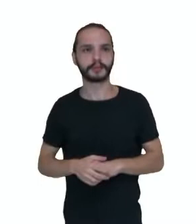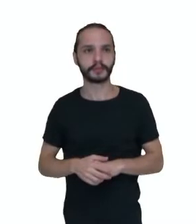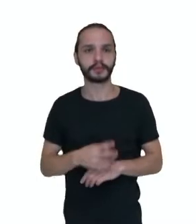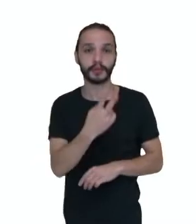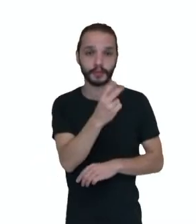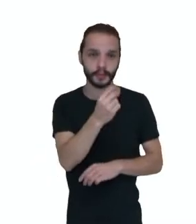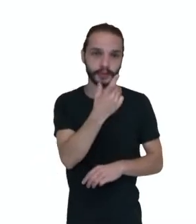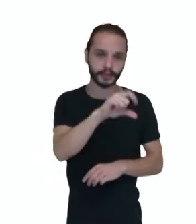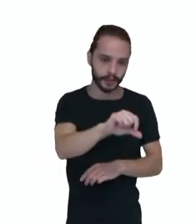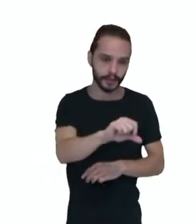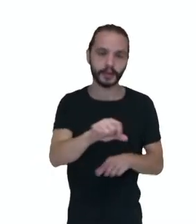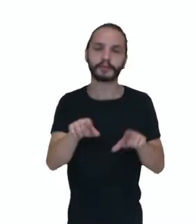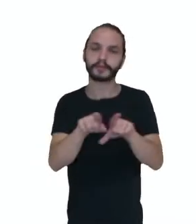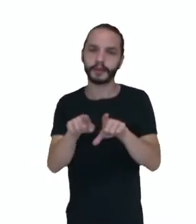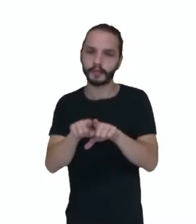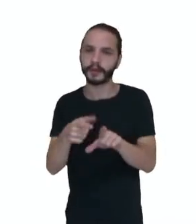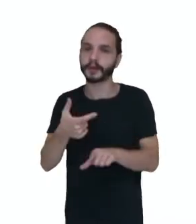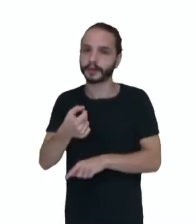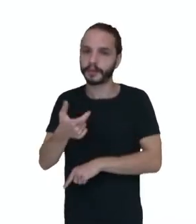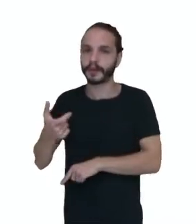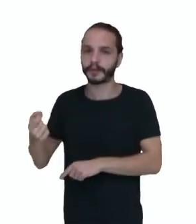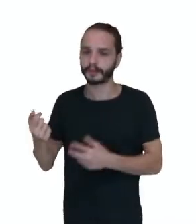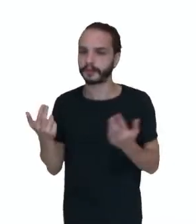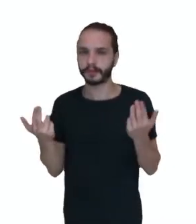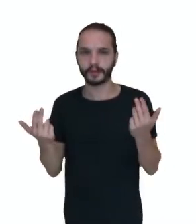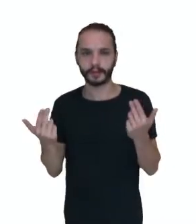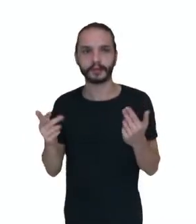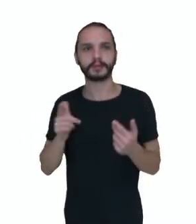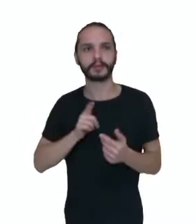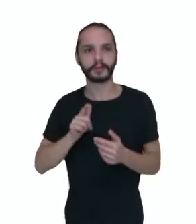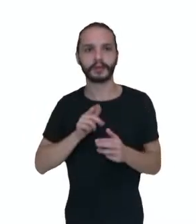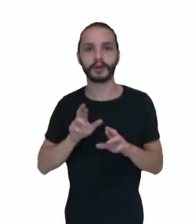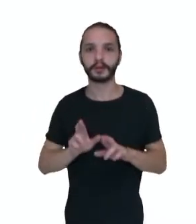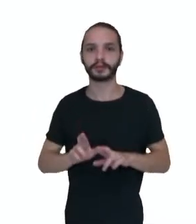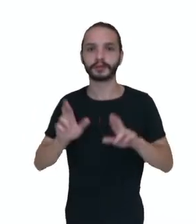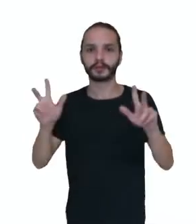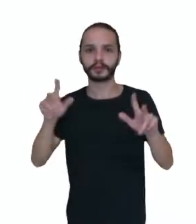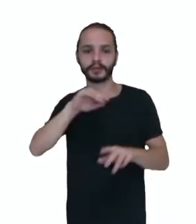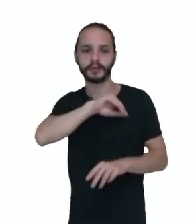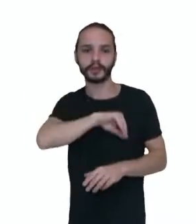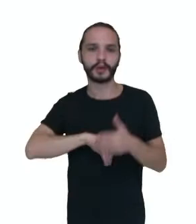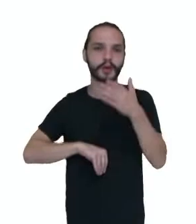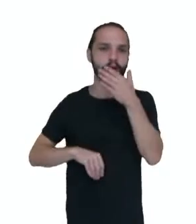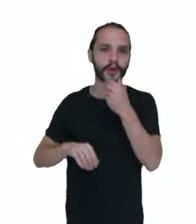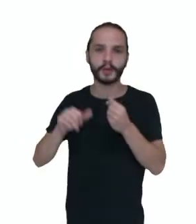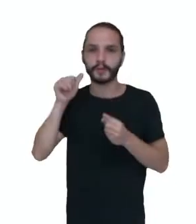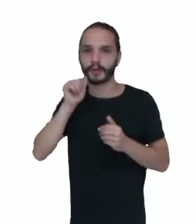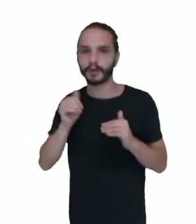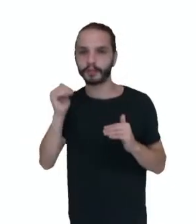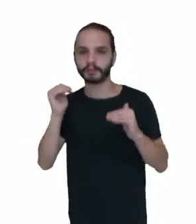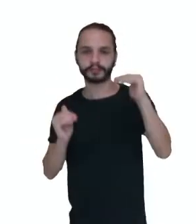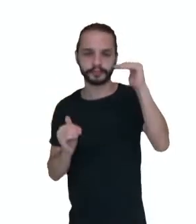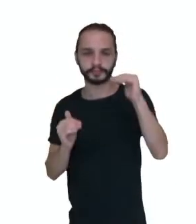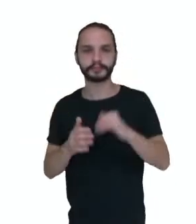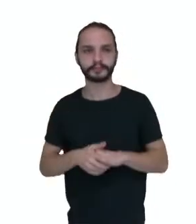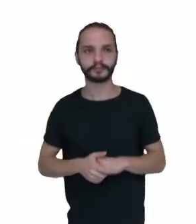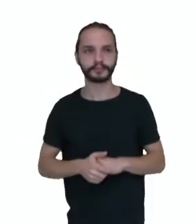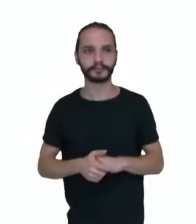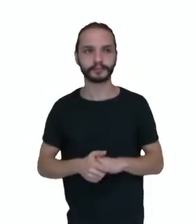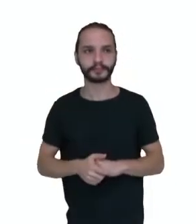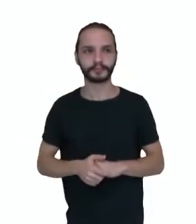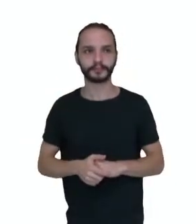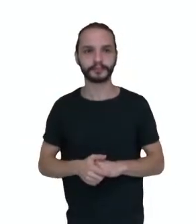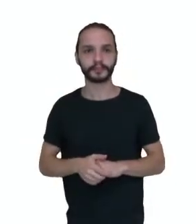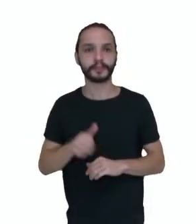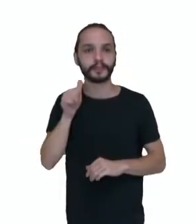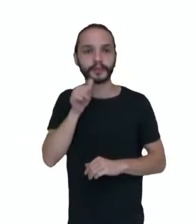2019, também em 2020 ali, as diferenças salariais entre homens e mulheres, né? Mulheres que trabalham,